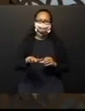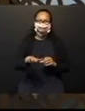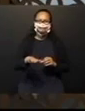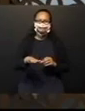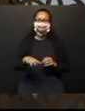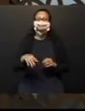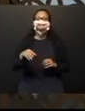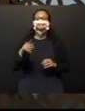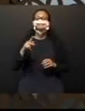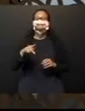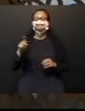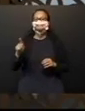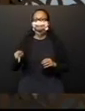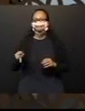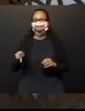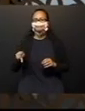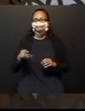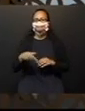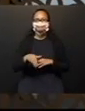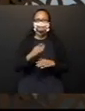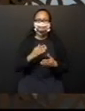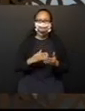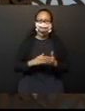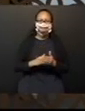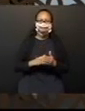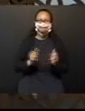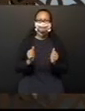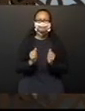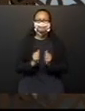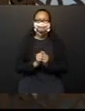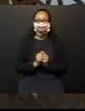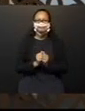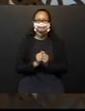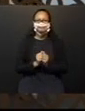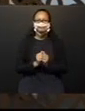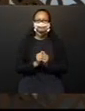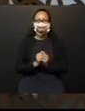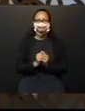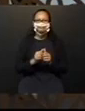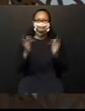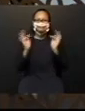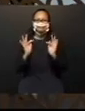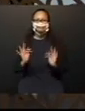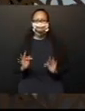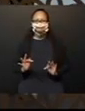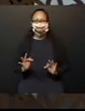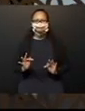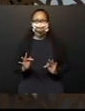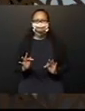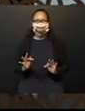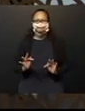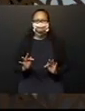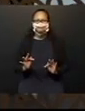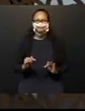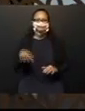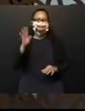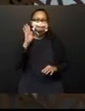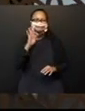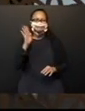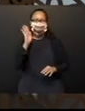né? E todo mundo participando. Então, a gente está muito feliz, a gente está achando muito legal